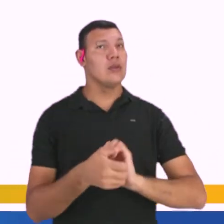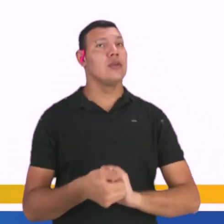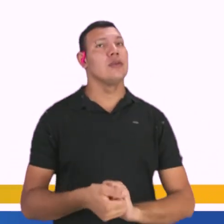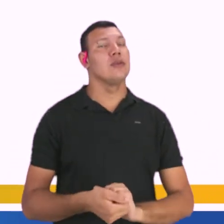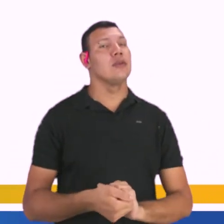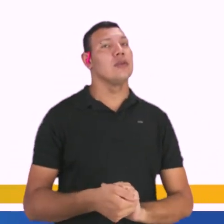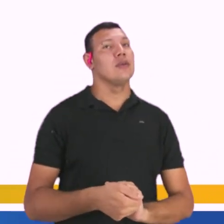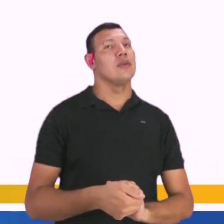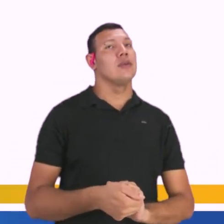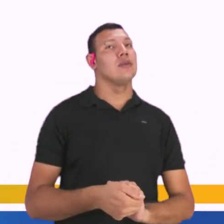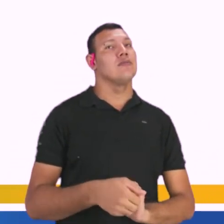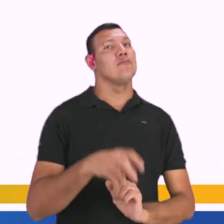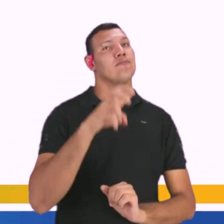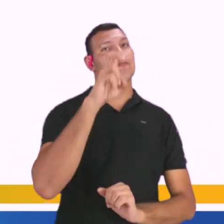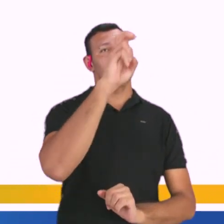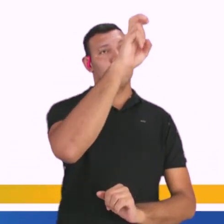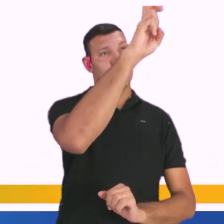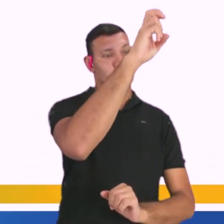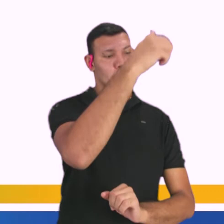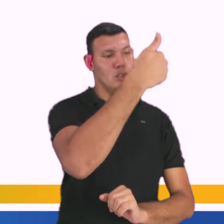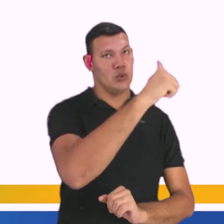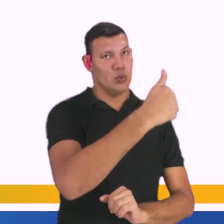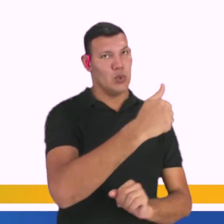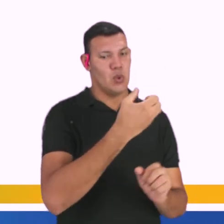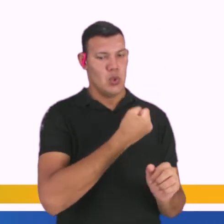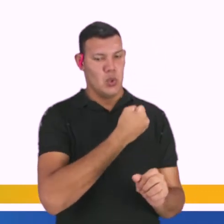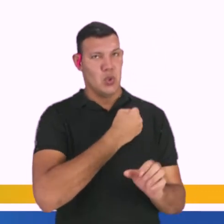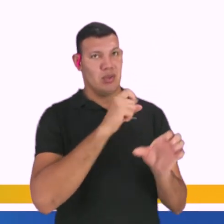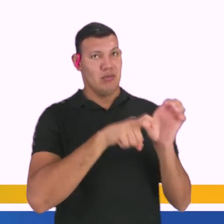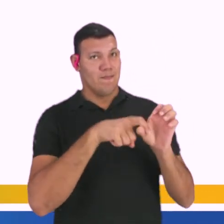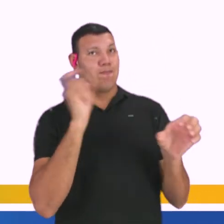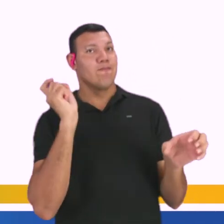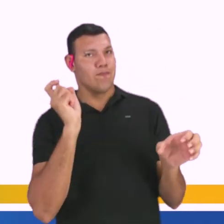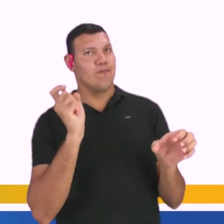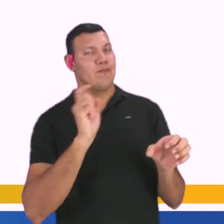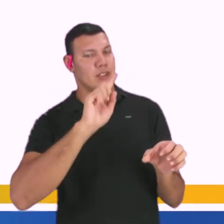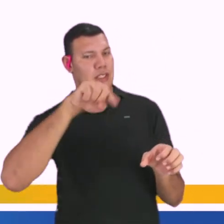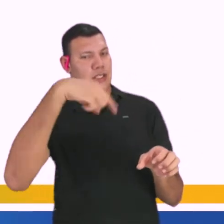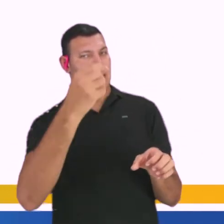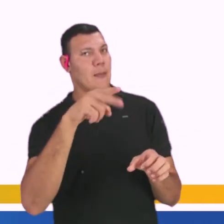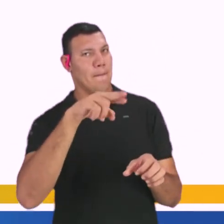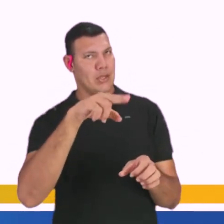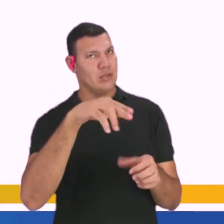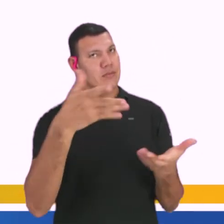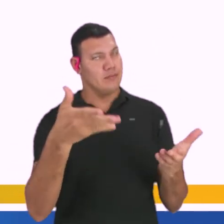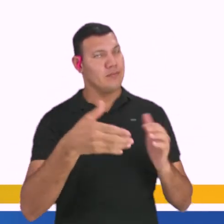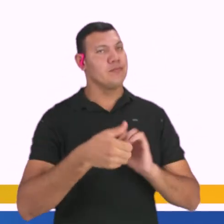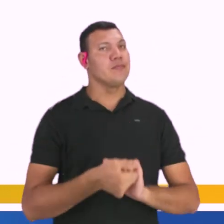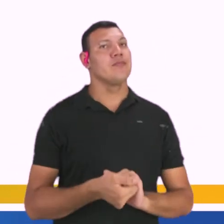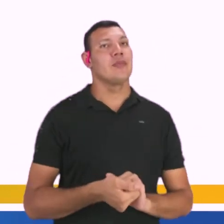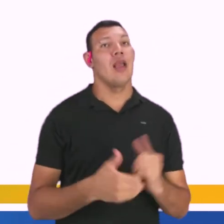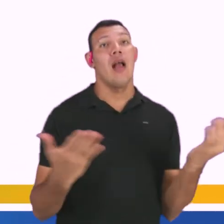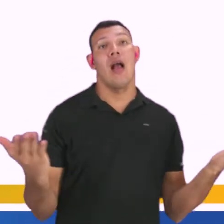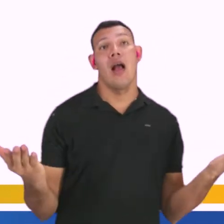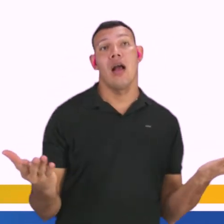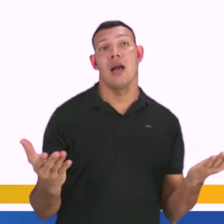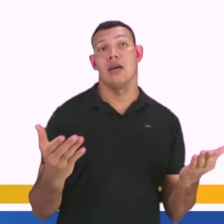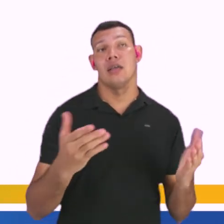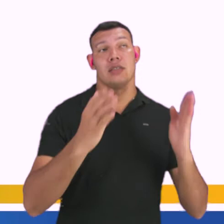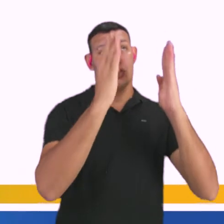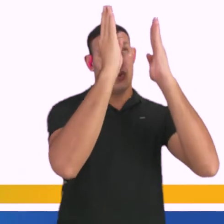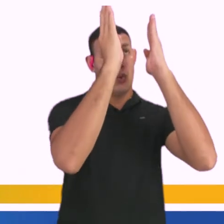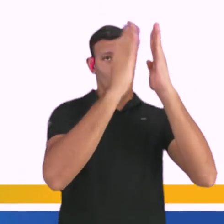ele vem lá do termo independente ou seja após a igualdade e aí a segunda coluna